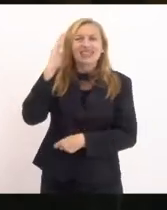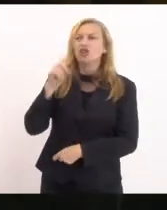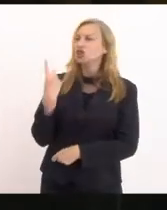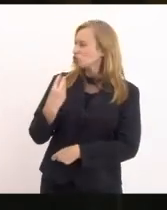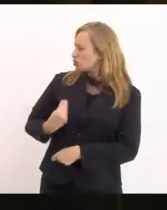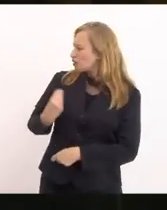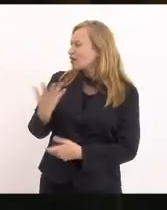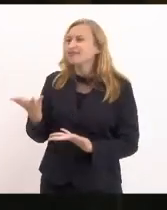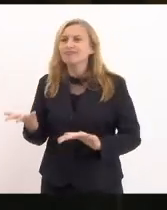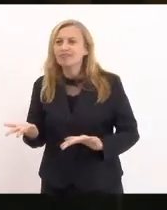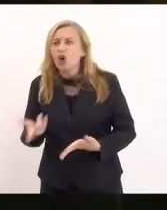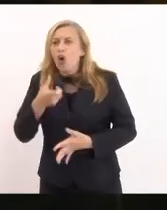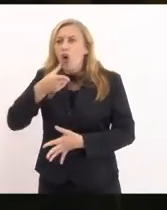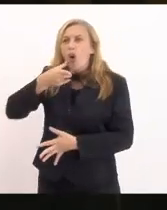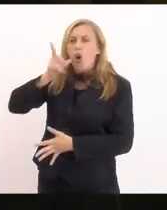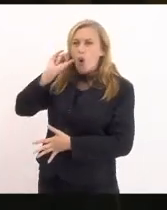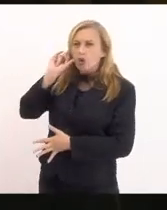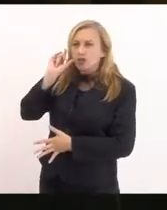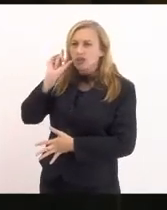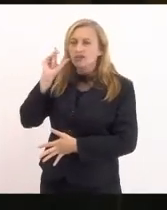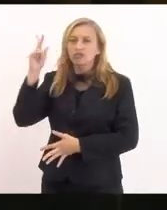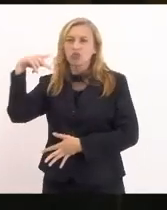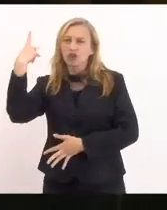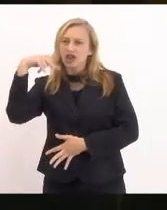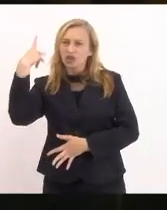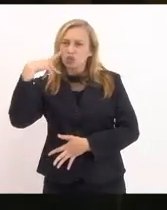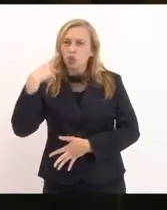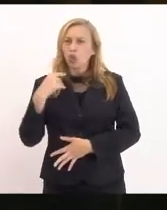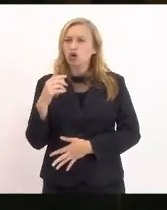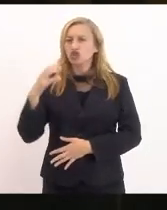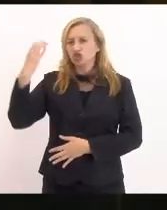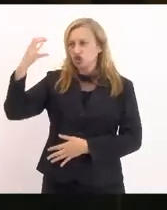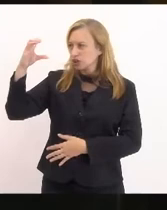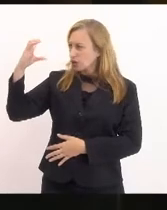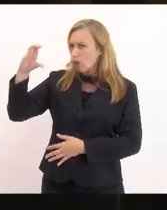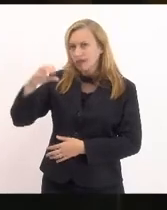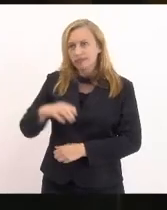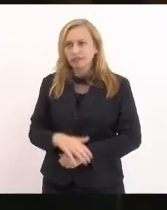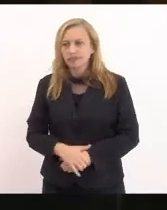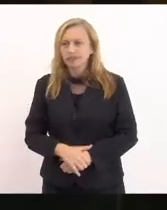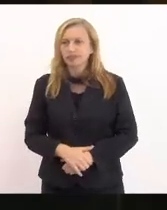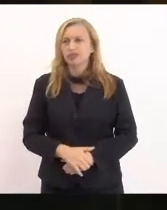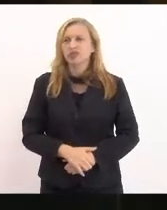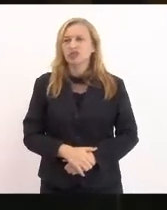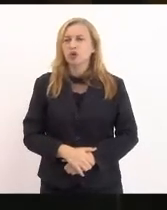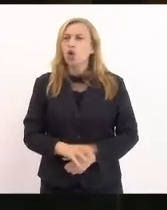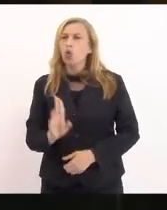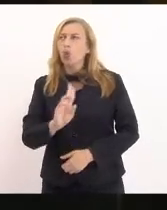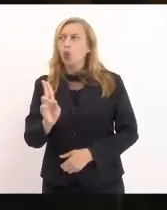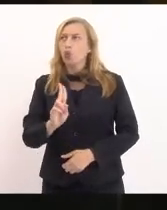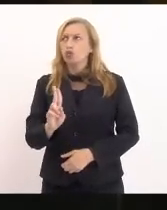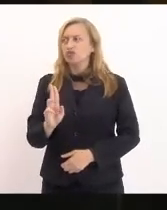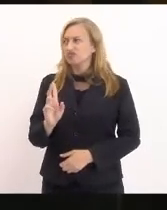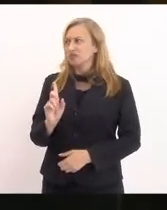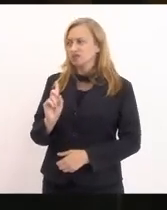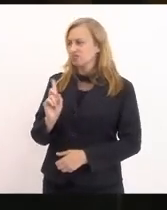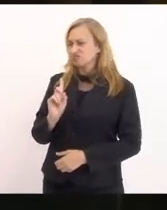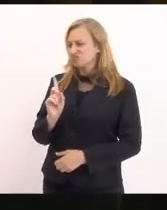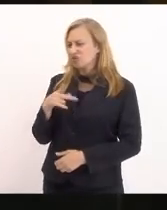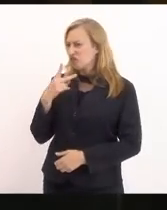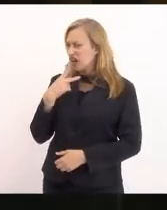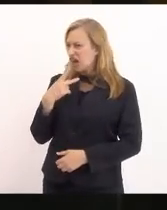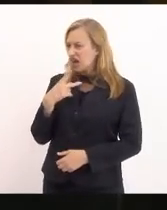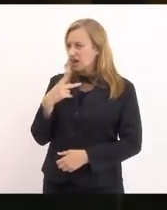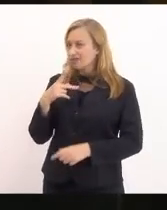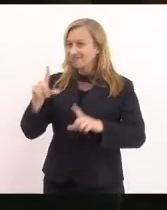vivendo. Ontem um vereador de Niterói, cujo nome eu não vou pronunciar para não